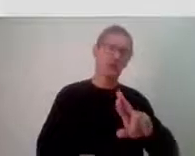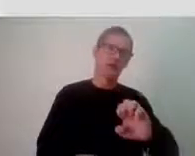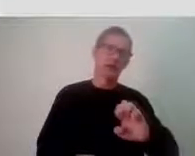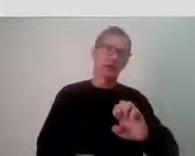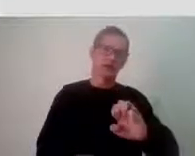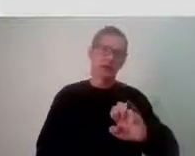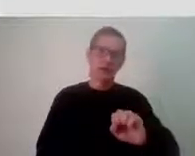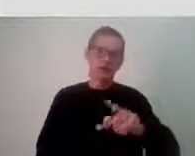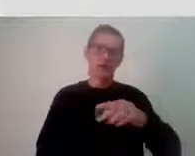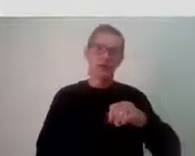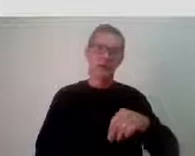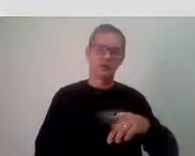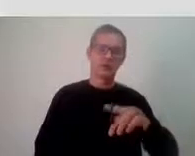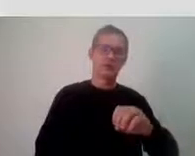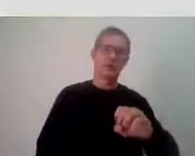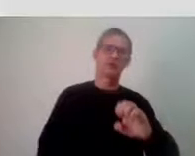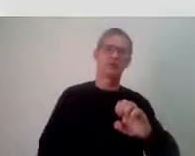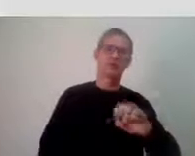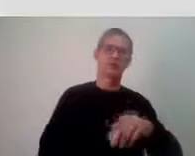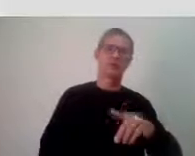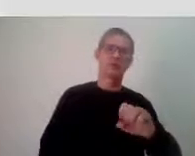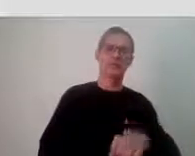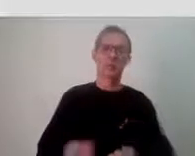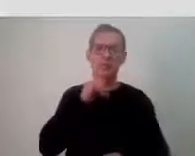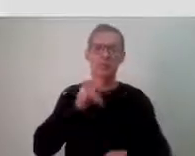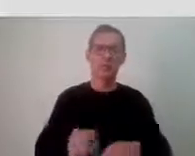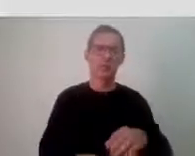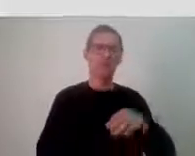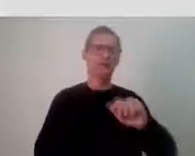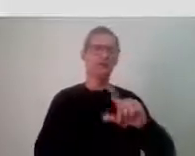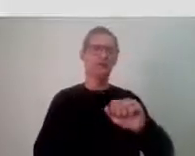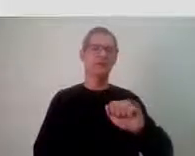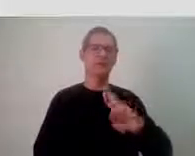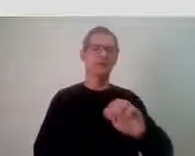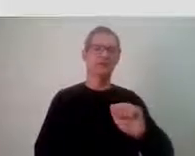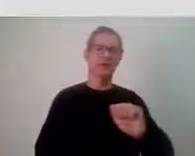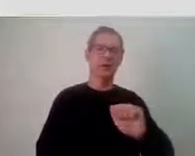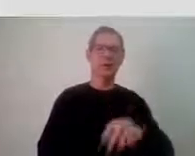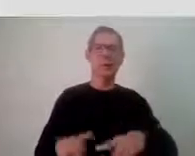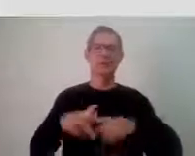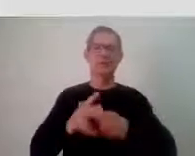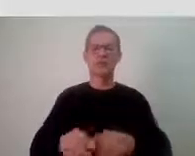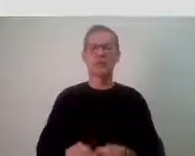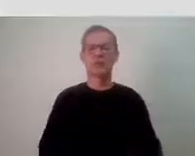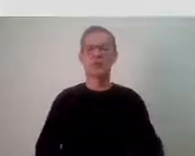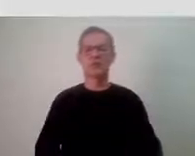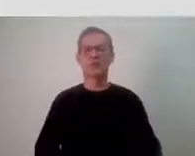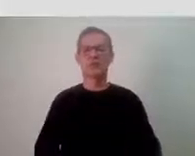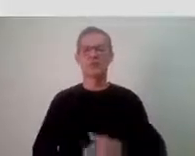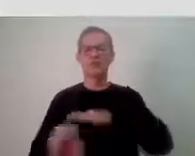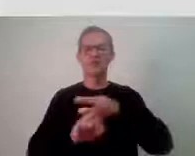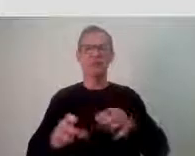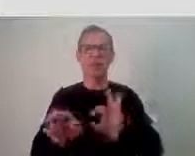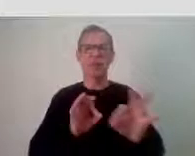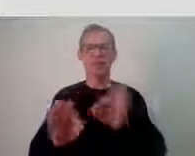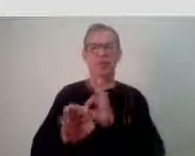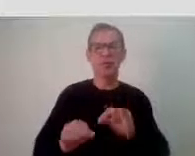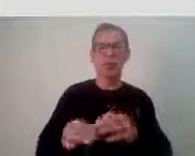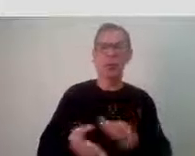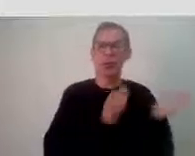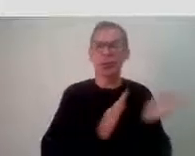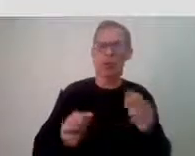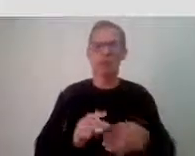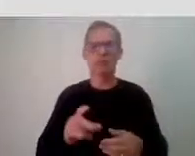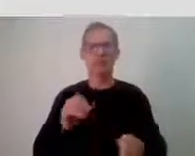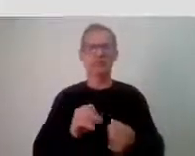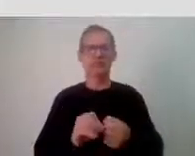a Alabama Instruments Company preparou uma linha de montagem para fabricar uma nova calculadora. A taxa de